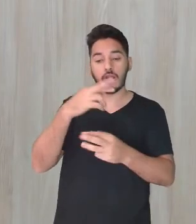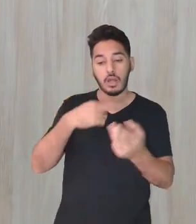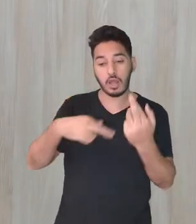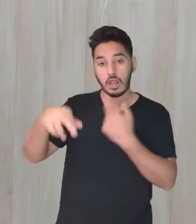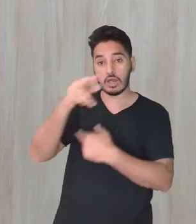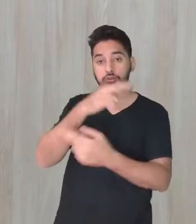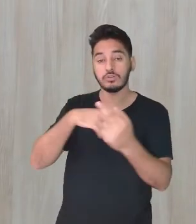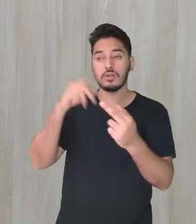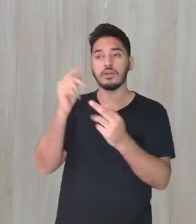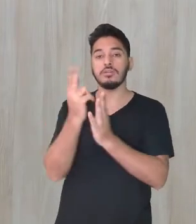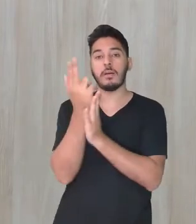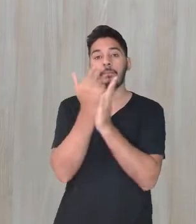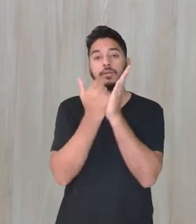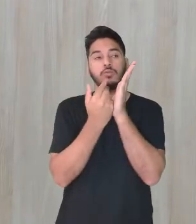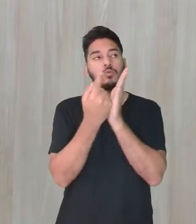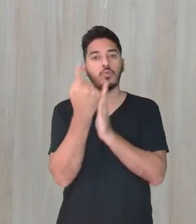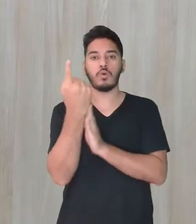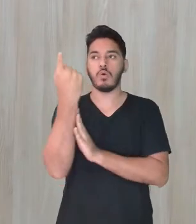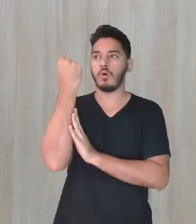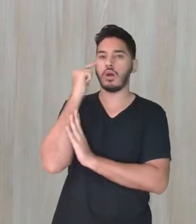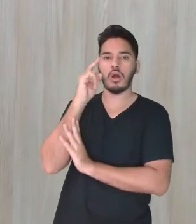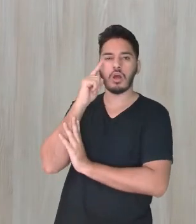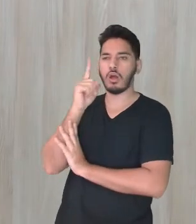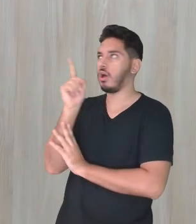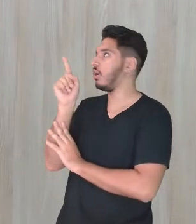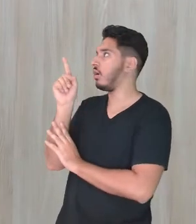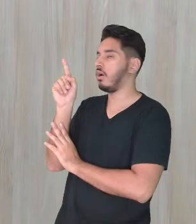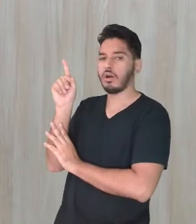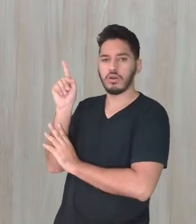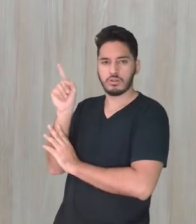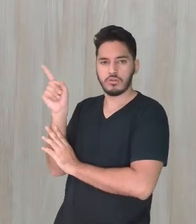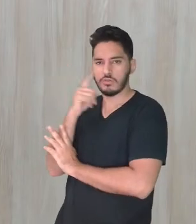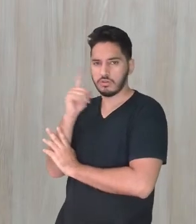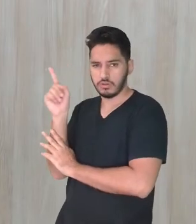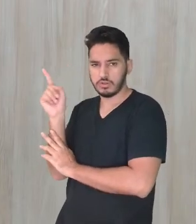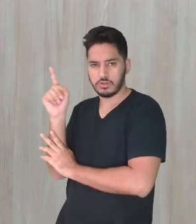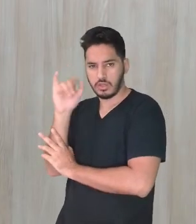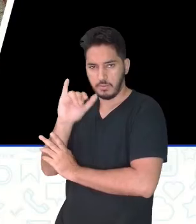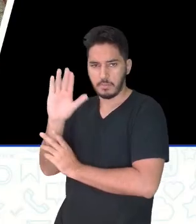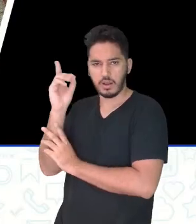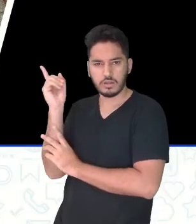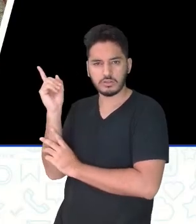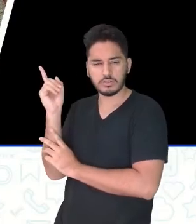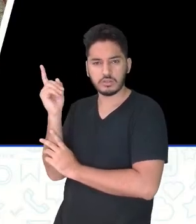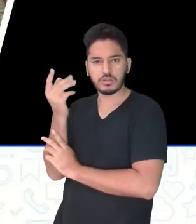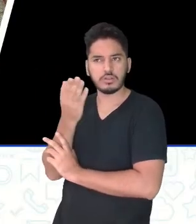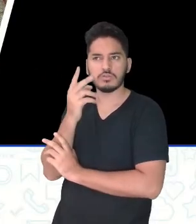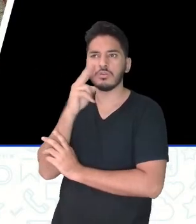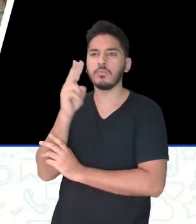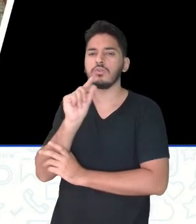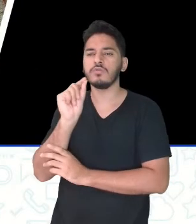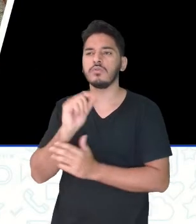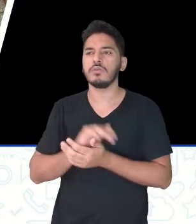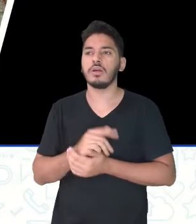relacionando essas pinturas rupestres, né, com a dança. Se vocês observarem essas imagens, você pode ver que tem aí, ó, uns bonequinhos com a mão